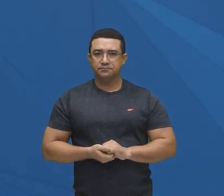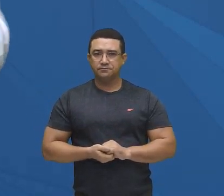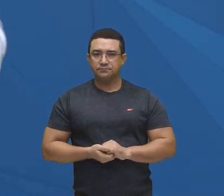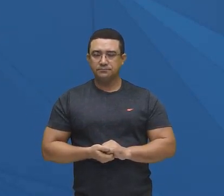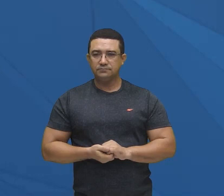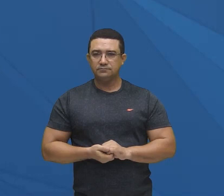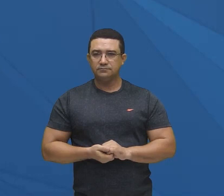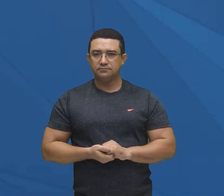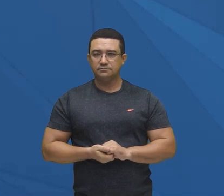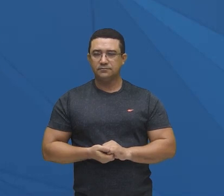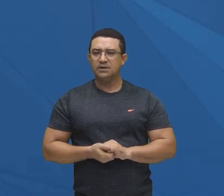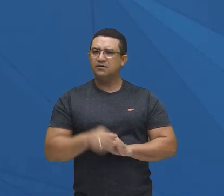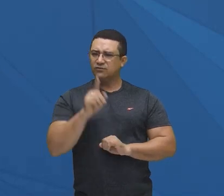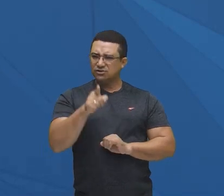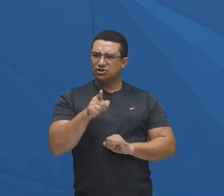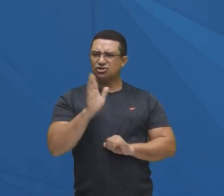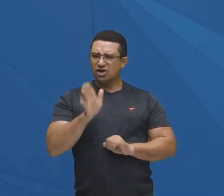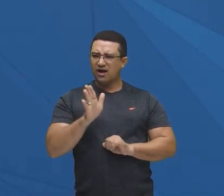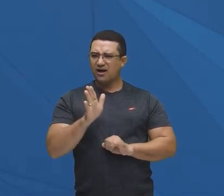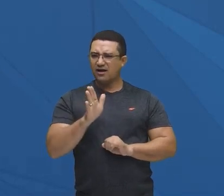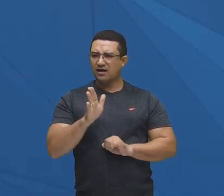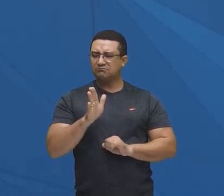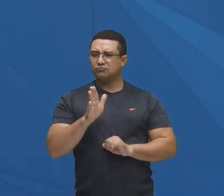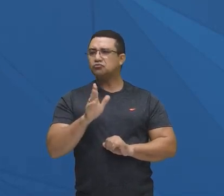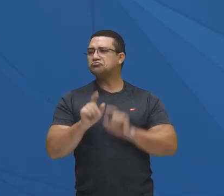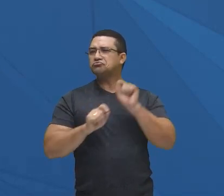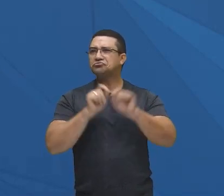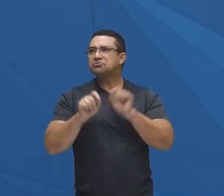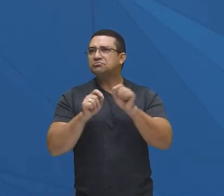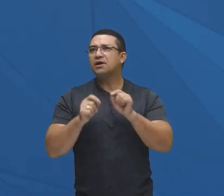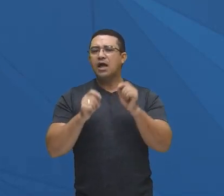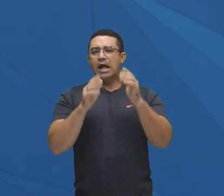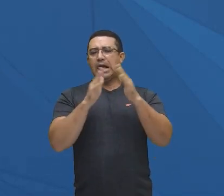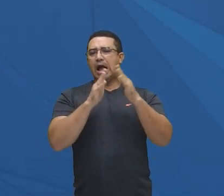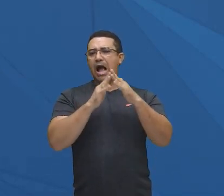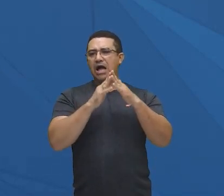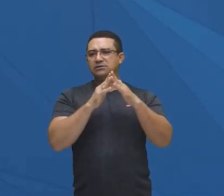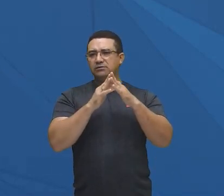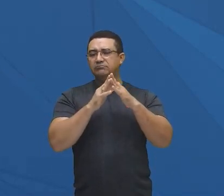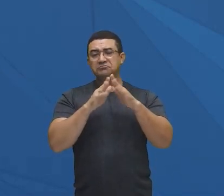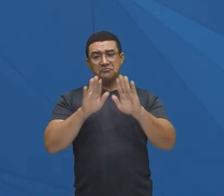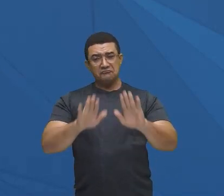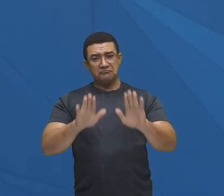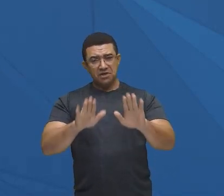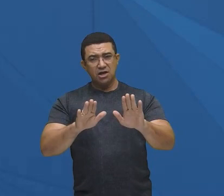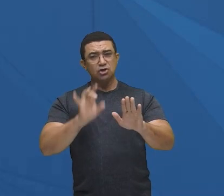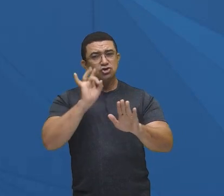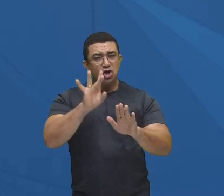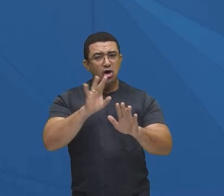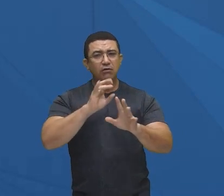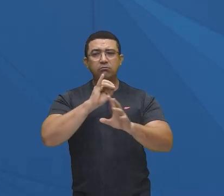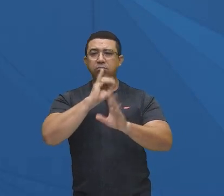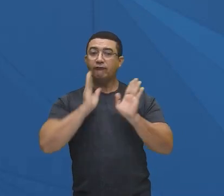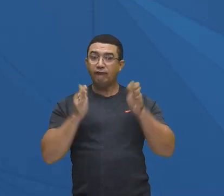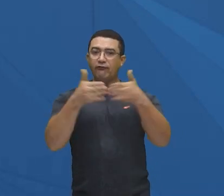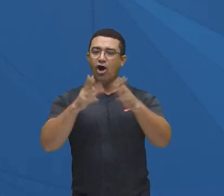ficar usando a internet? Olha só, quem tem acesso à internet já deixou de sair de casa porque estava muito legal